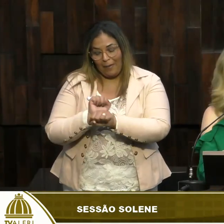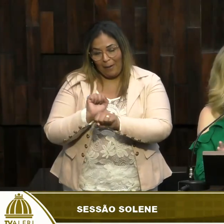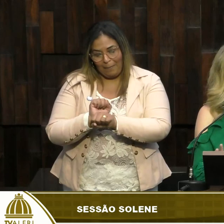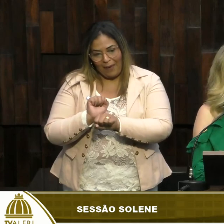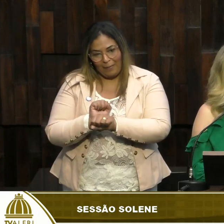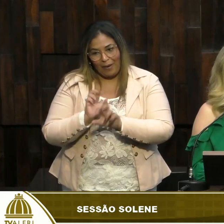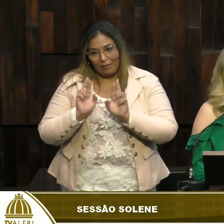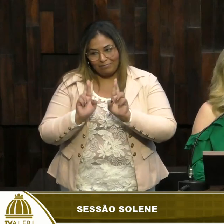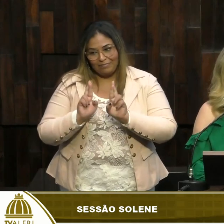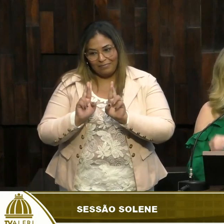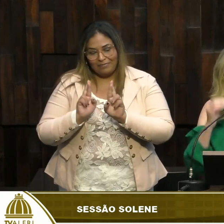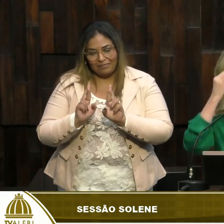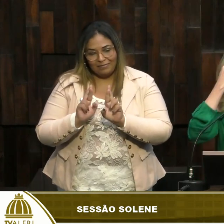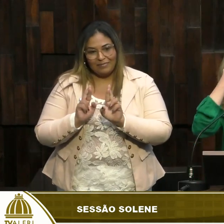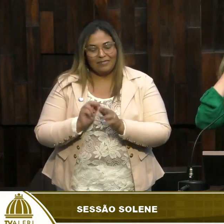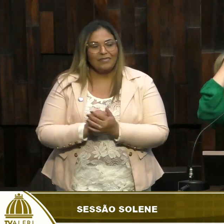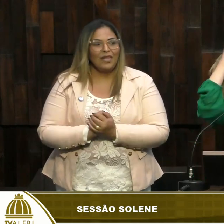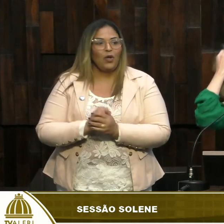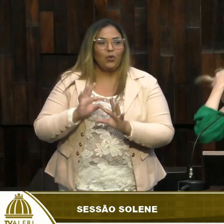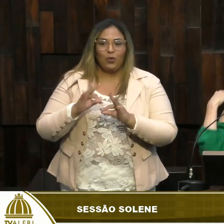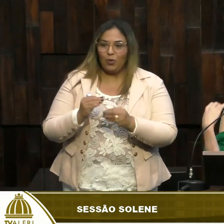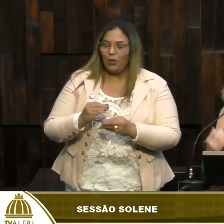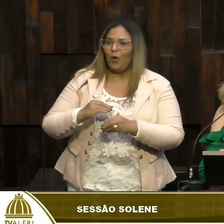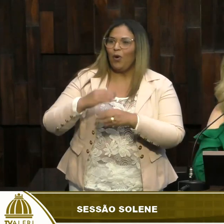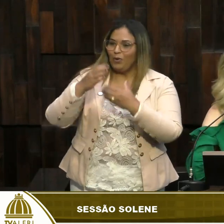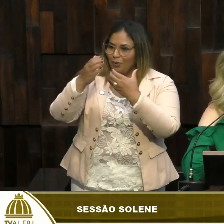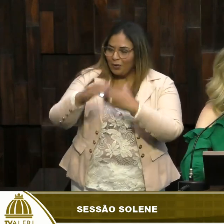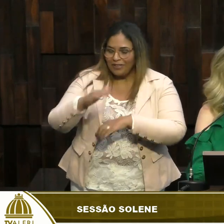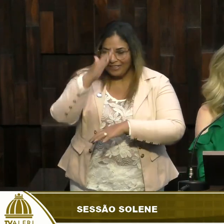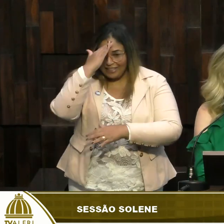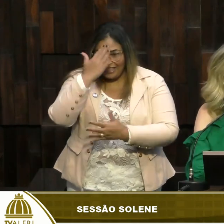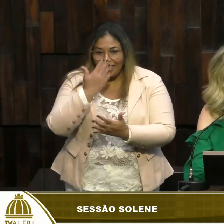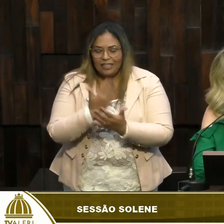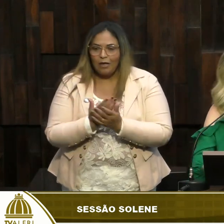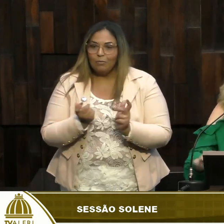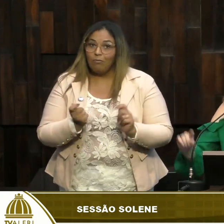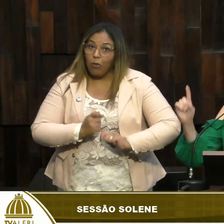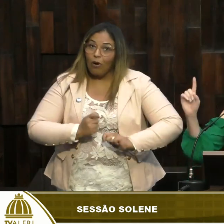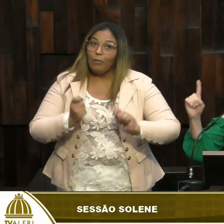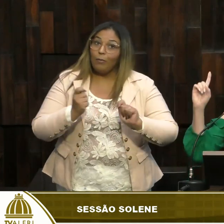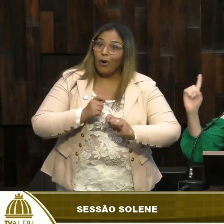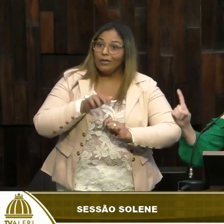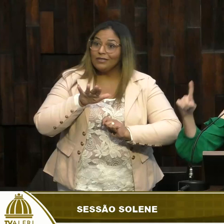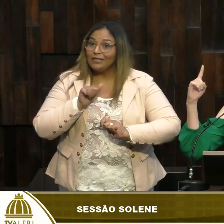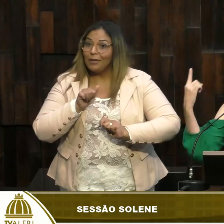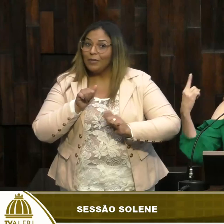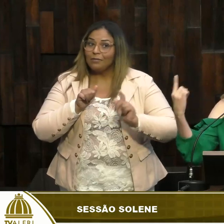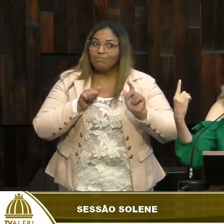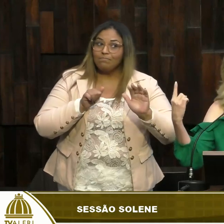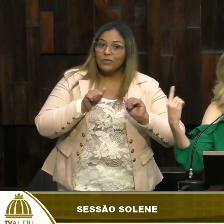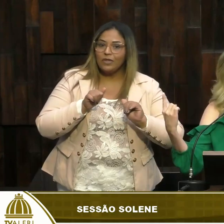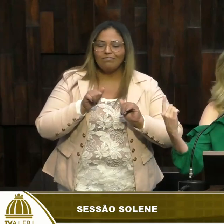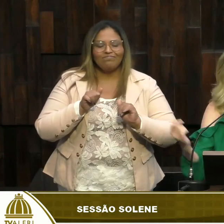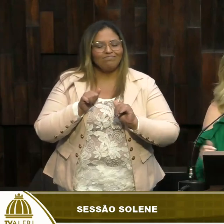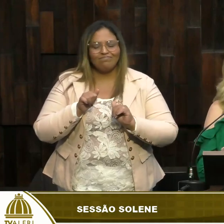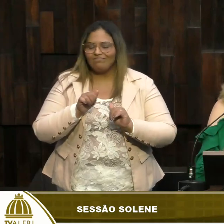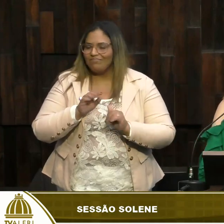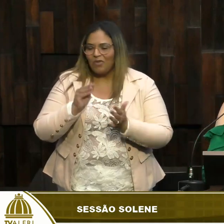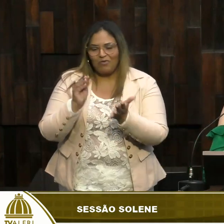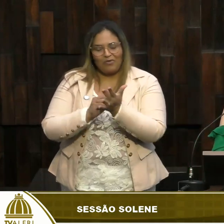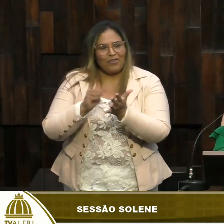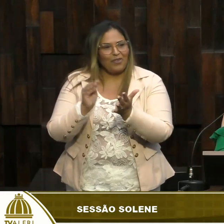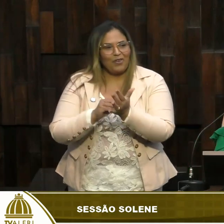durante toda a validade do concurso, acreditando que poderia ser nomeada, e não fui nomeada por um, tá?